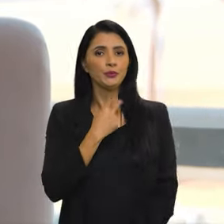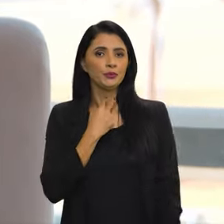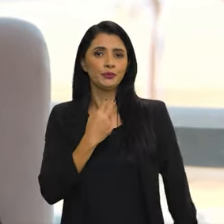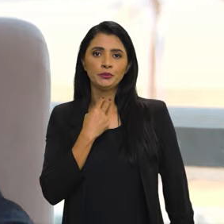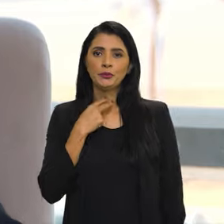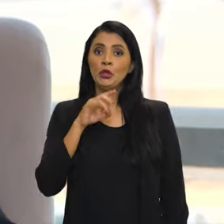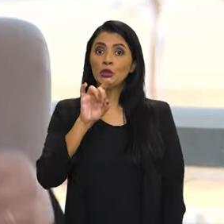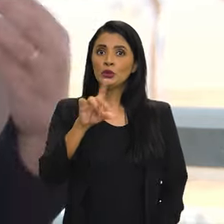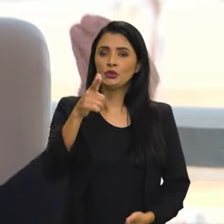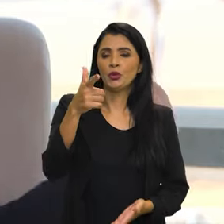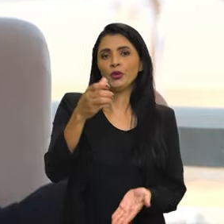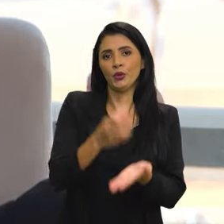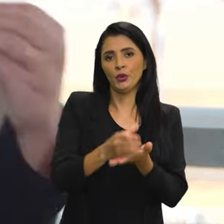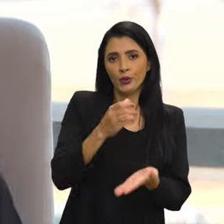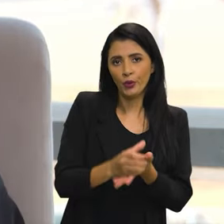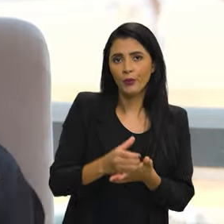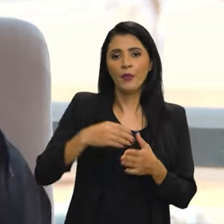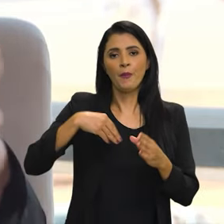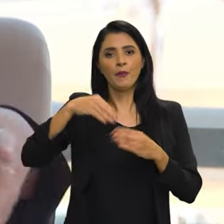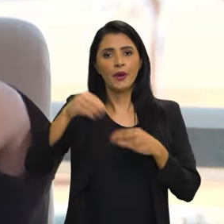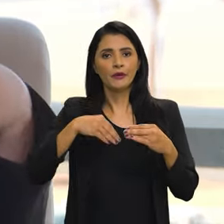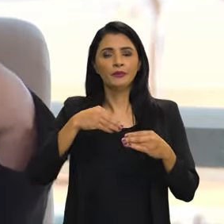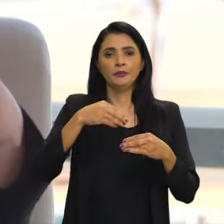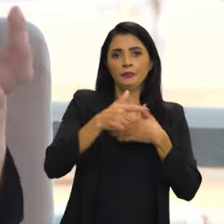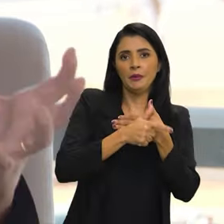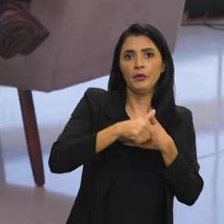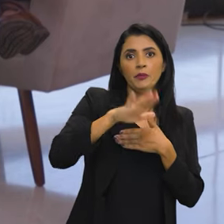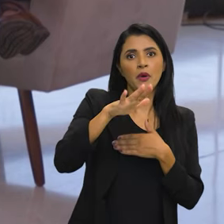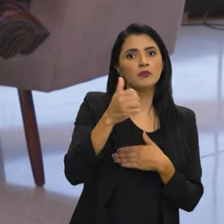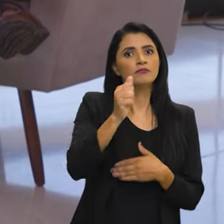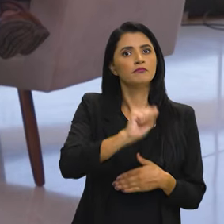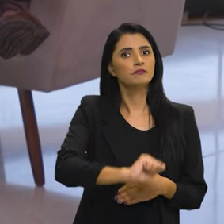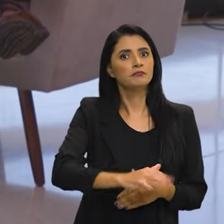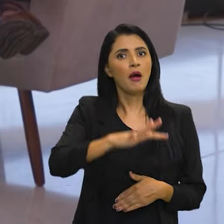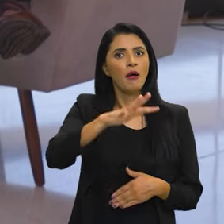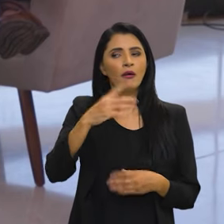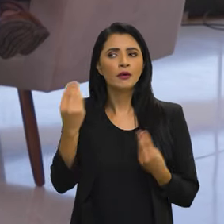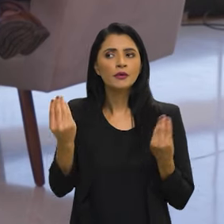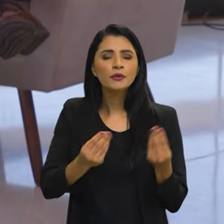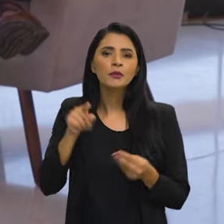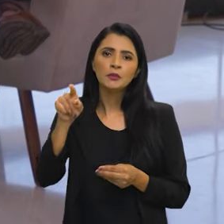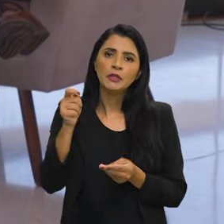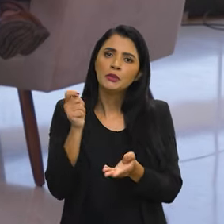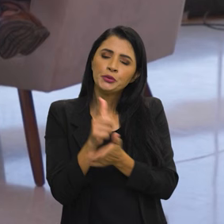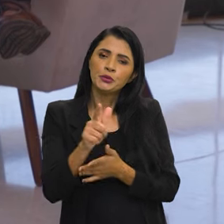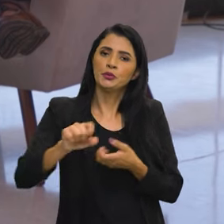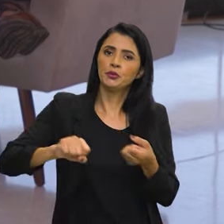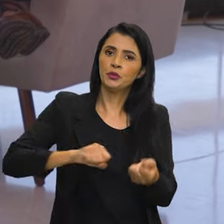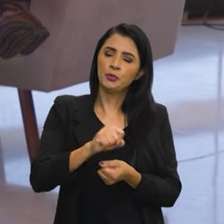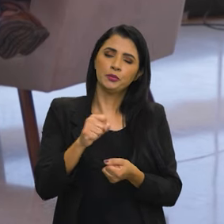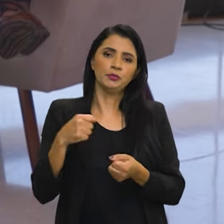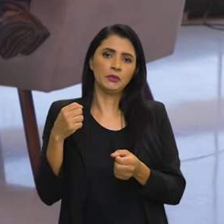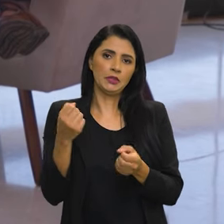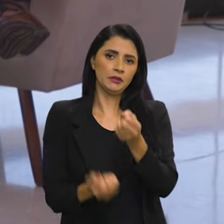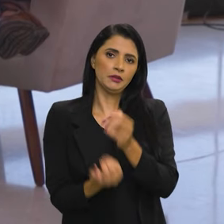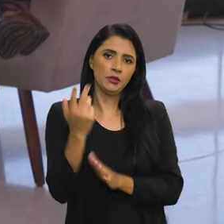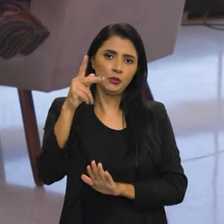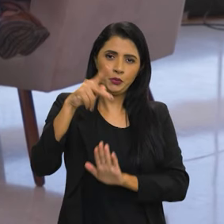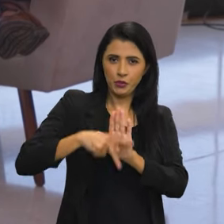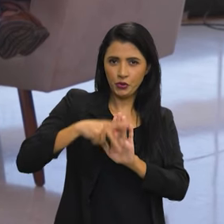copos de plástico, porque copos de papel é um pouco mais caro. Então, tem coisas básicas de como é a faz compras sustentáveis. A está fazendo um projeto